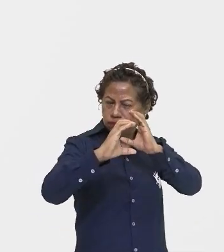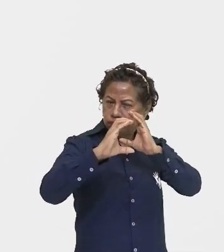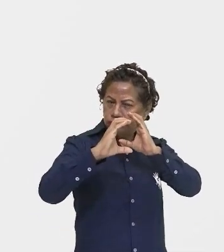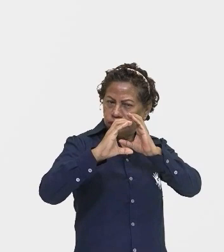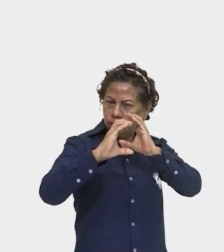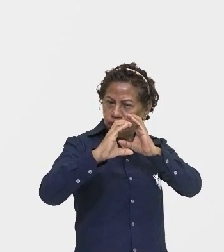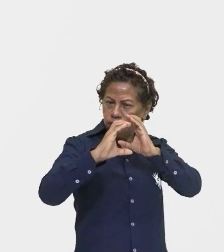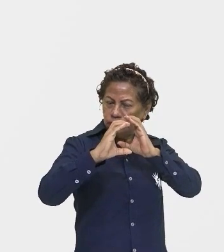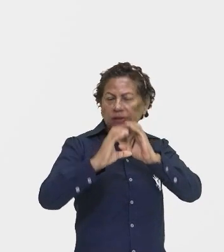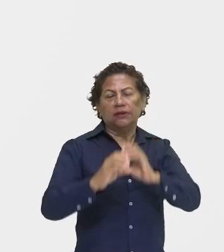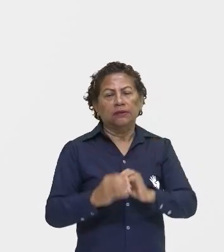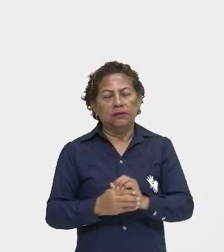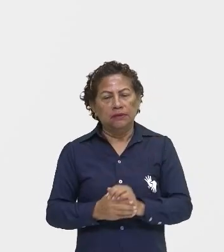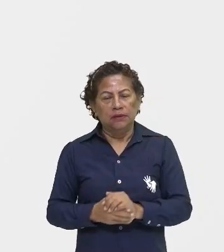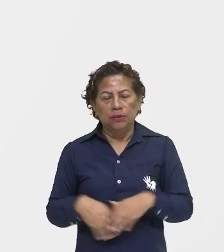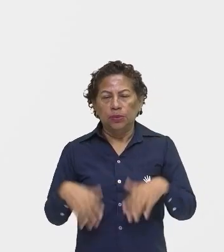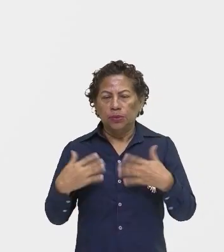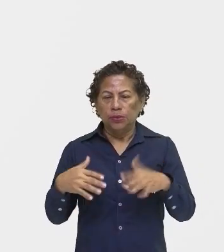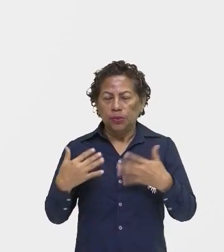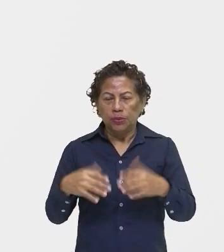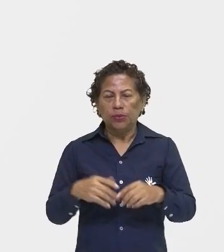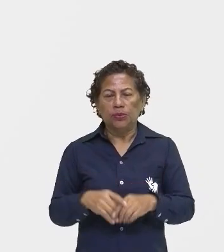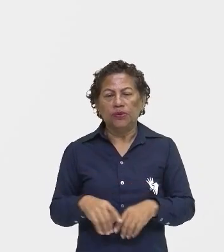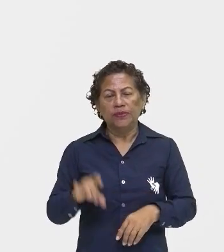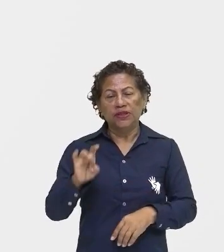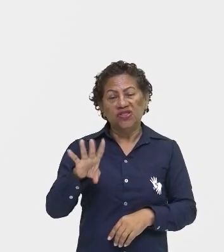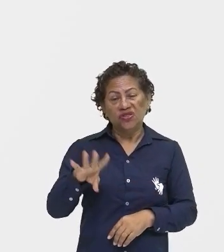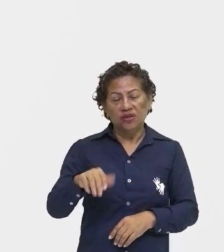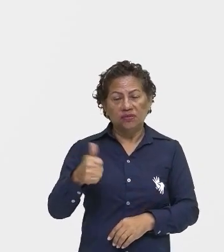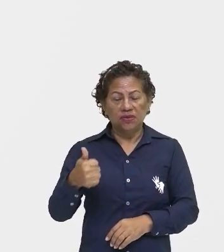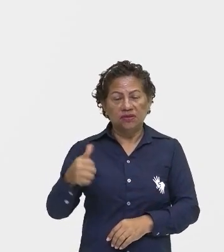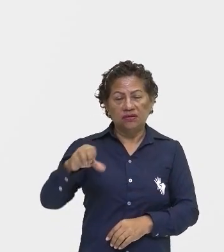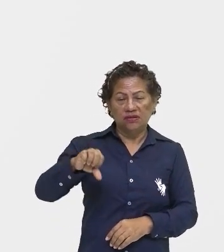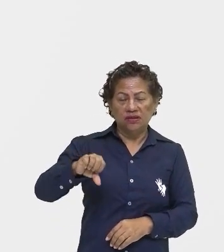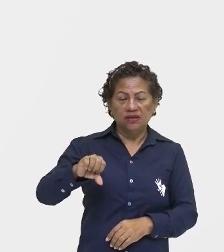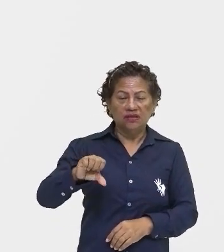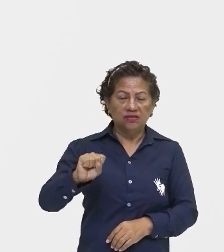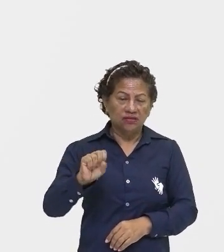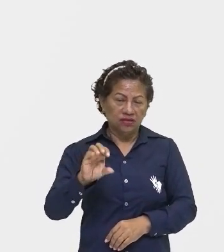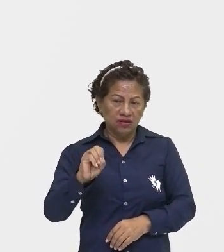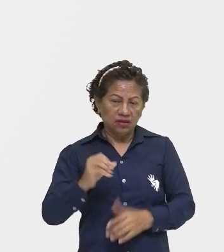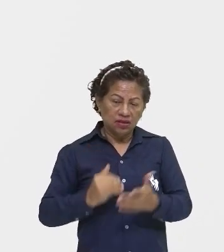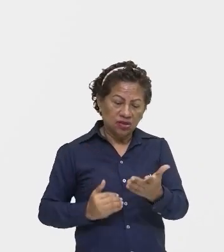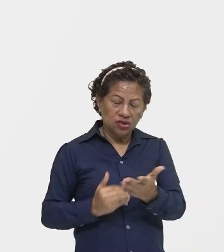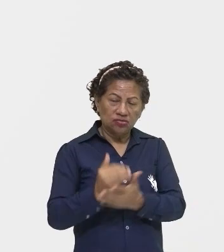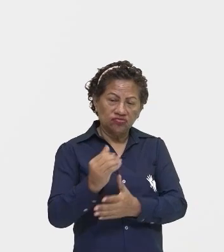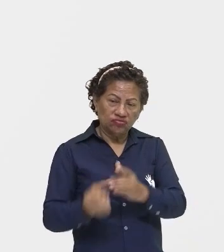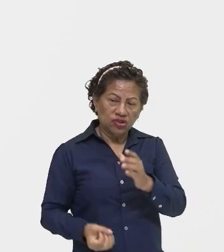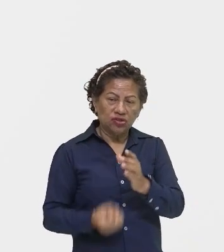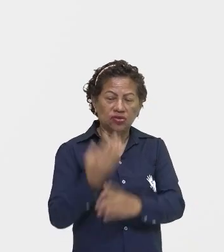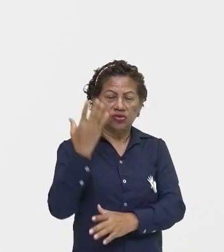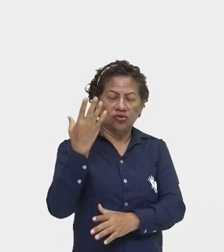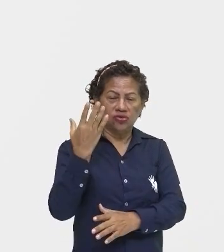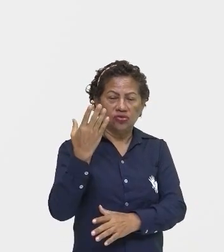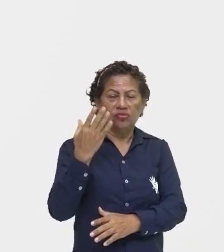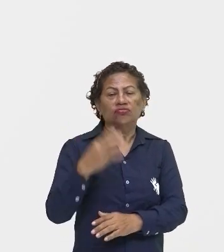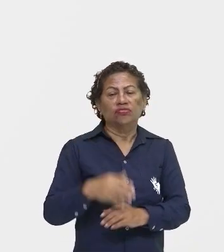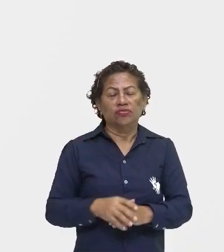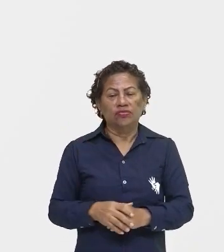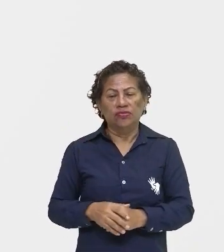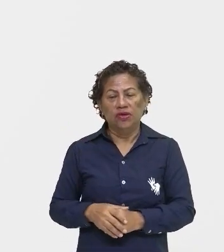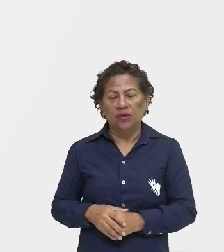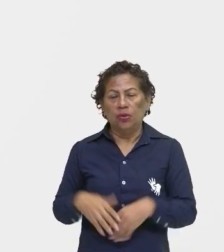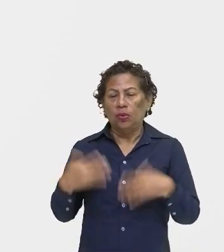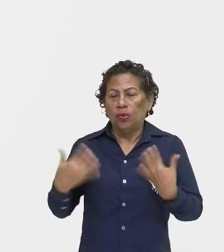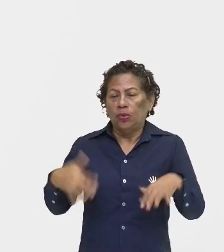não foi aceita e somente em meados da década de 80 surge a primeira câmera com sensor eletrônico que é